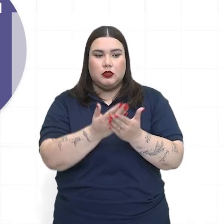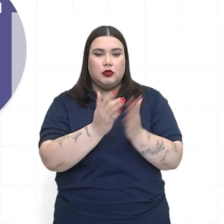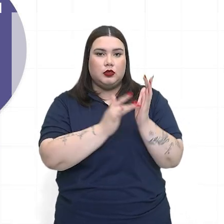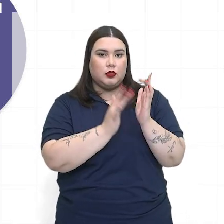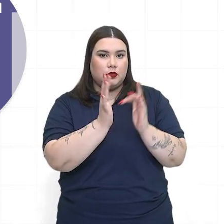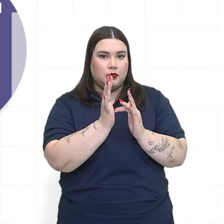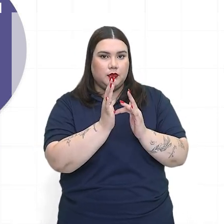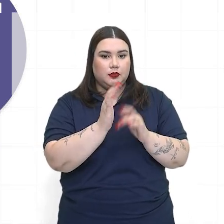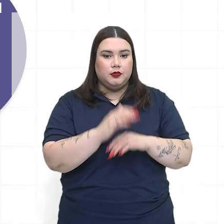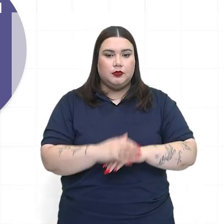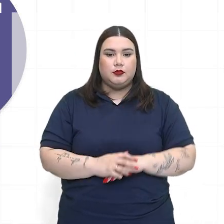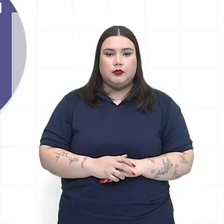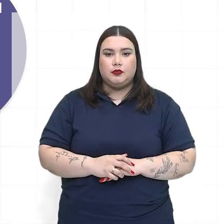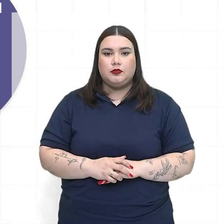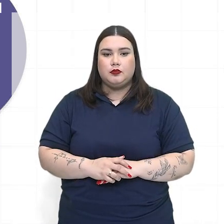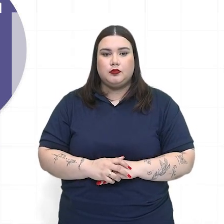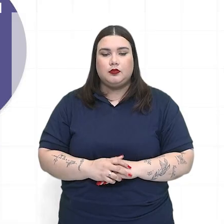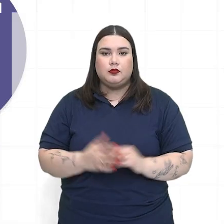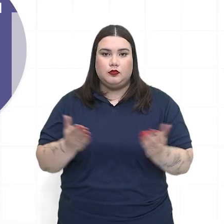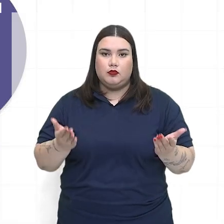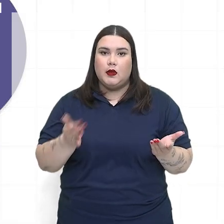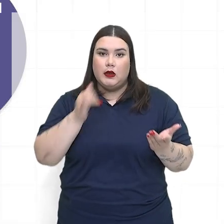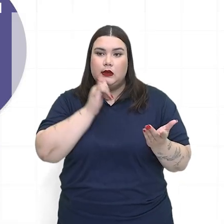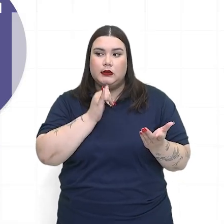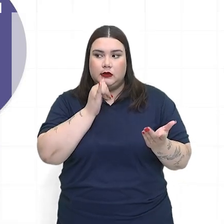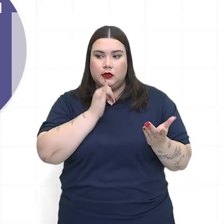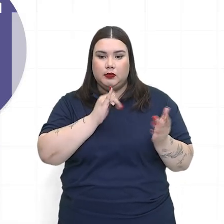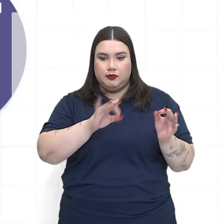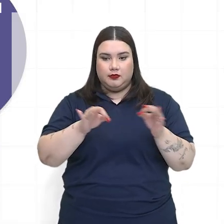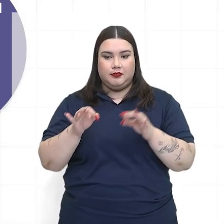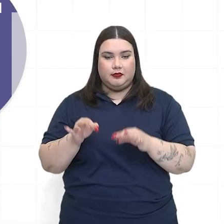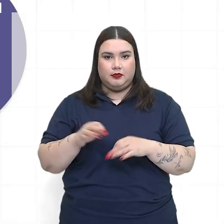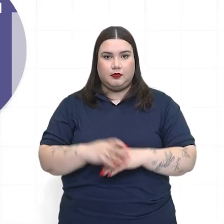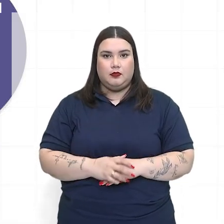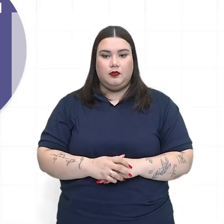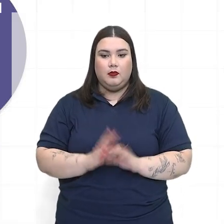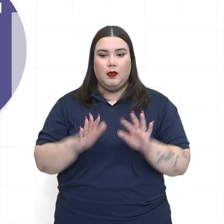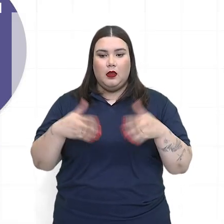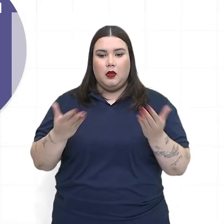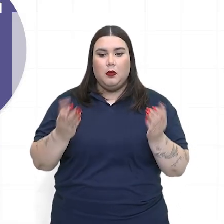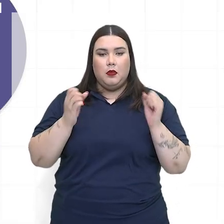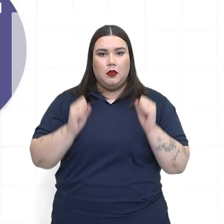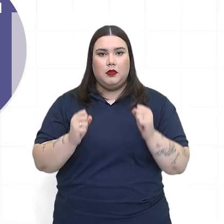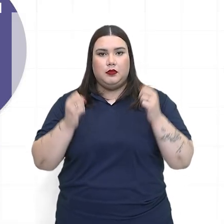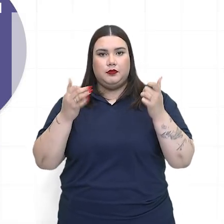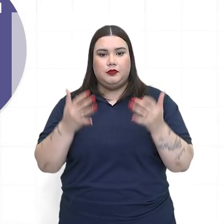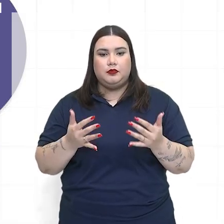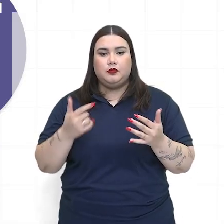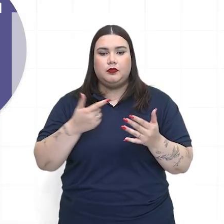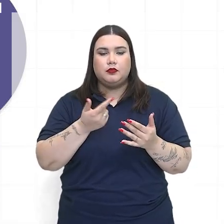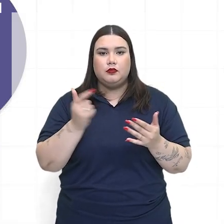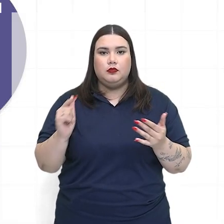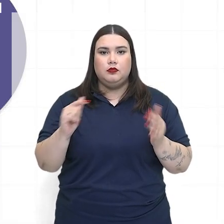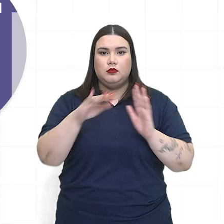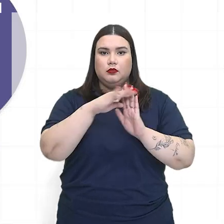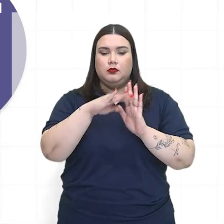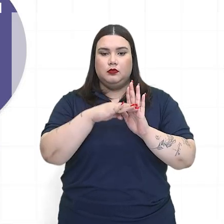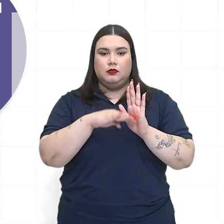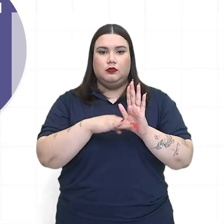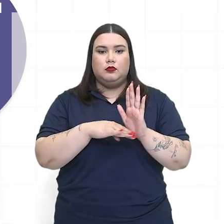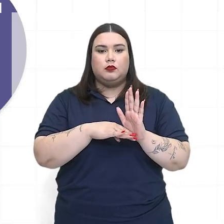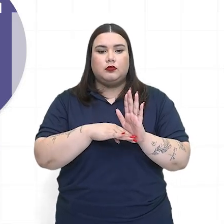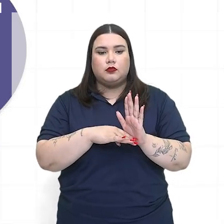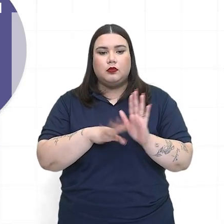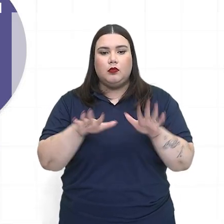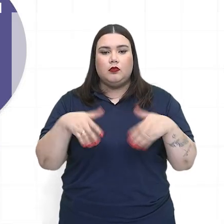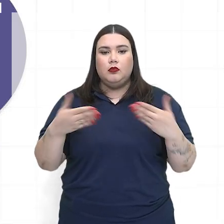Jesus. É um exemplo, tá? E aqui nós poderíamos falar também outros passos aqui bem importantes.